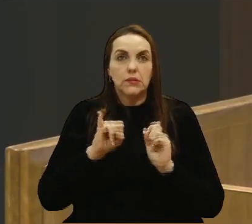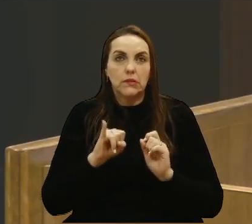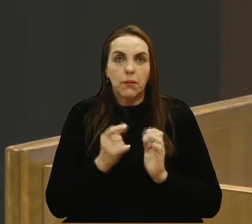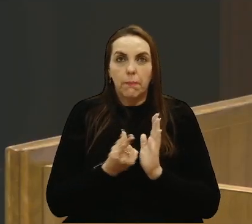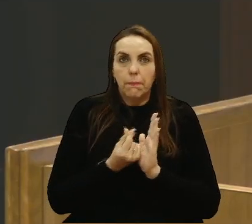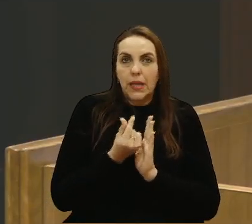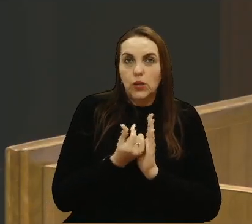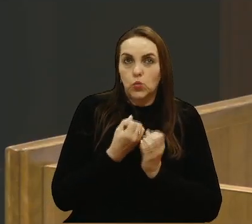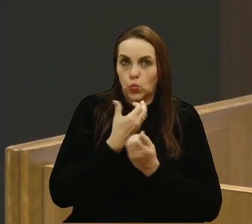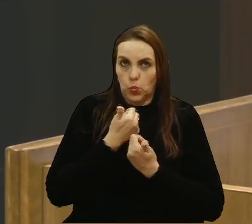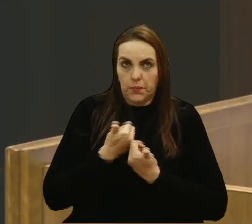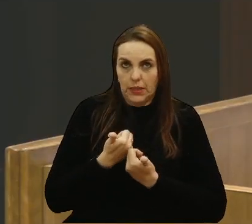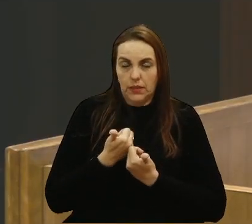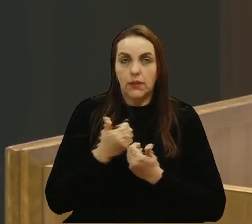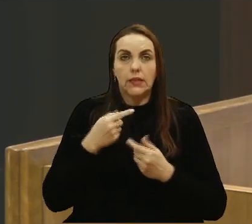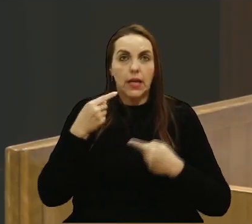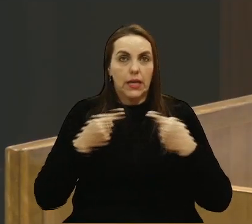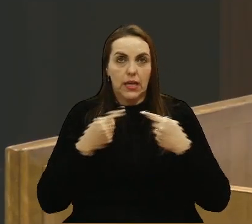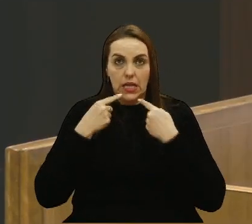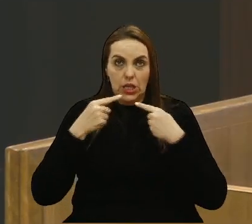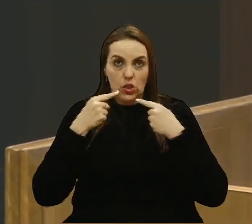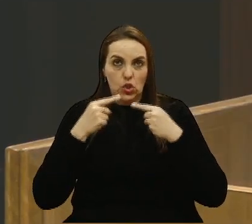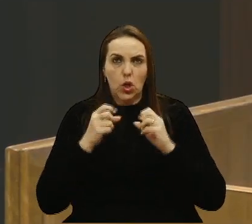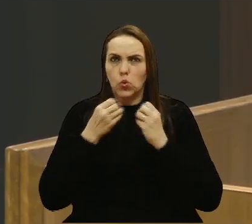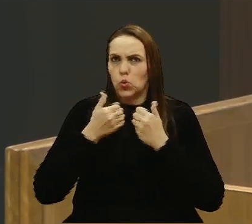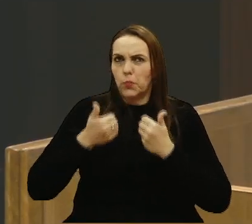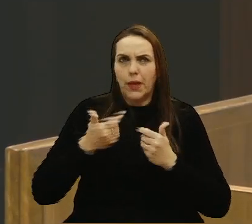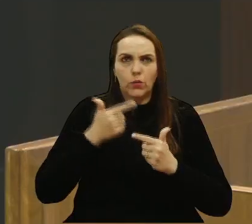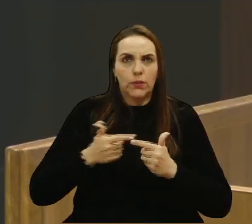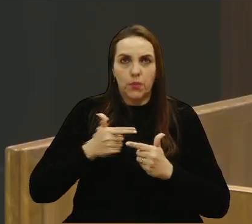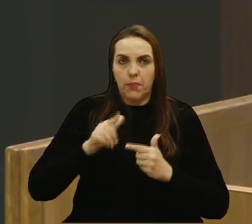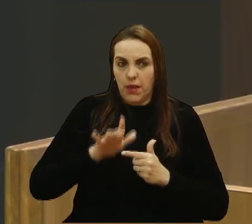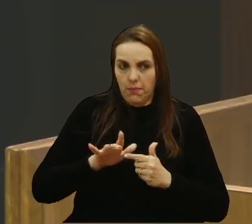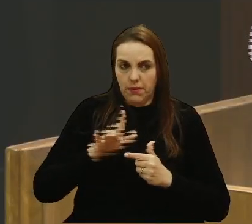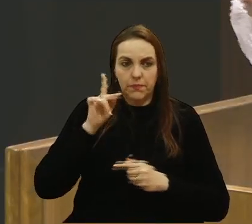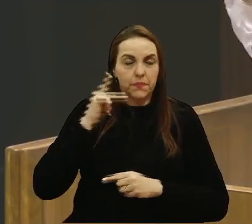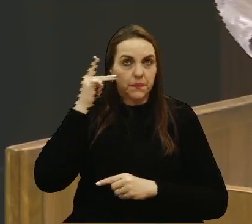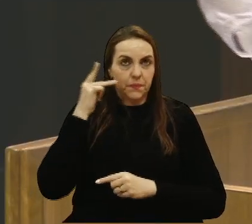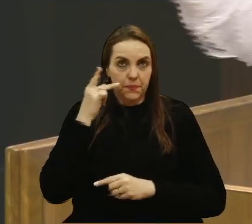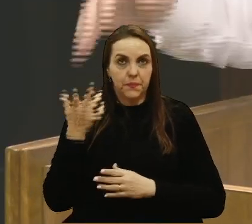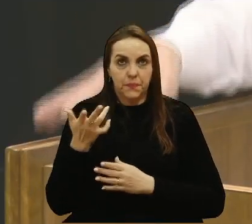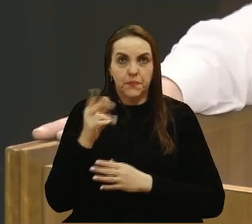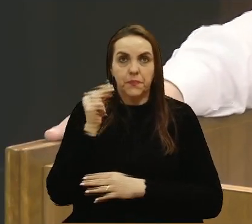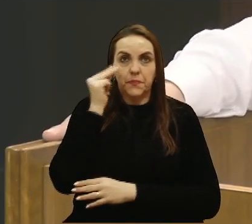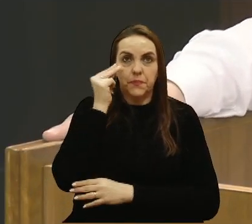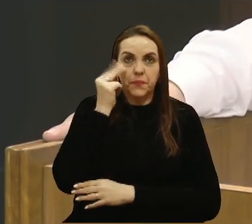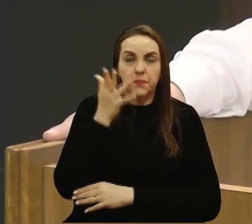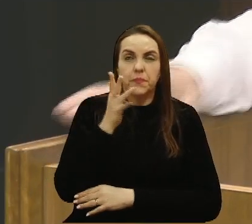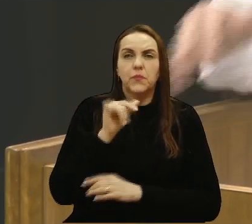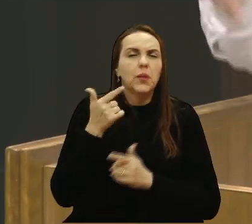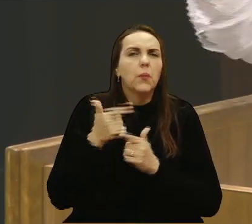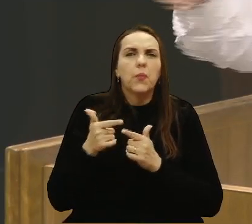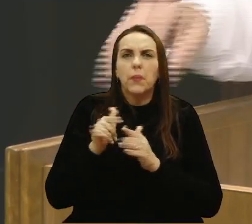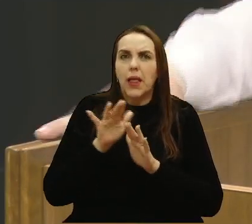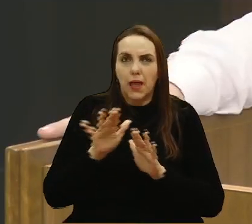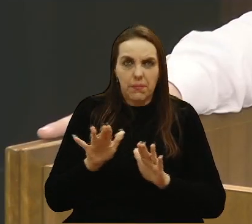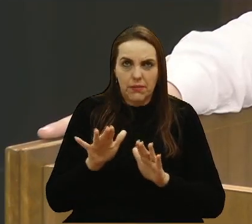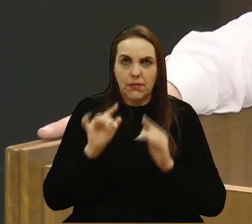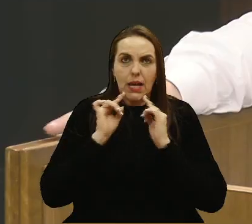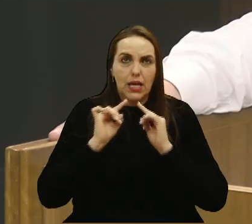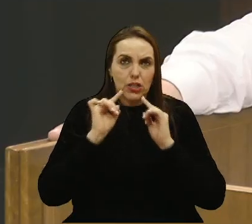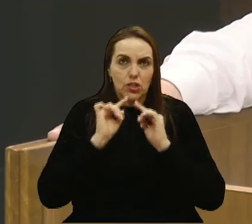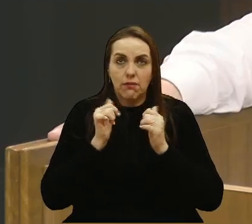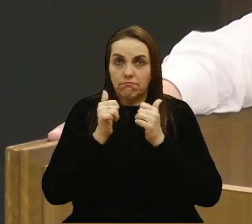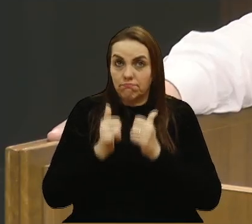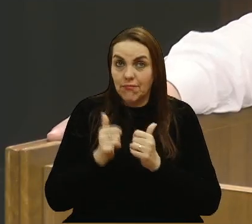bem. Até que chega no campo da crítica, não tem problema, vereador Cláudio Libardi e vereadores aqui, não tem problema chegar no campo da crítica, ir lá criticar.